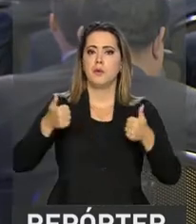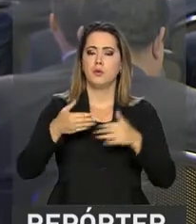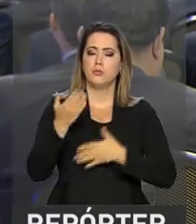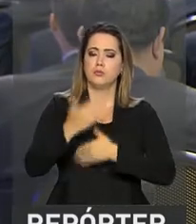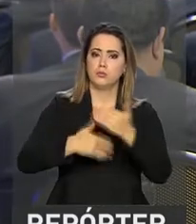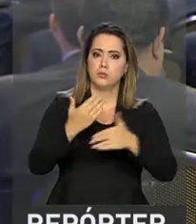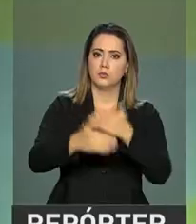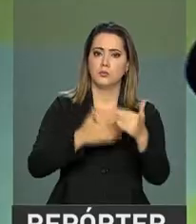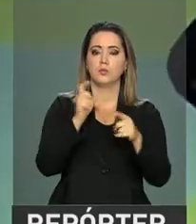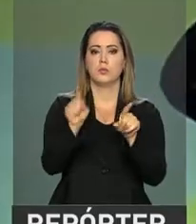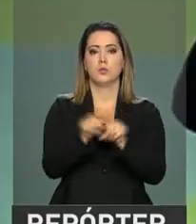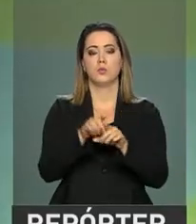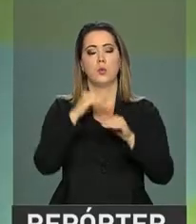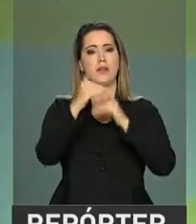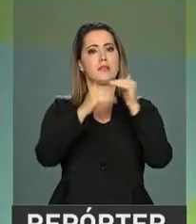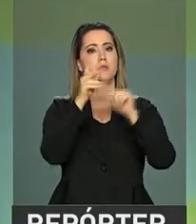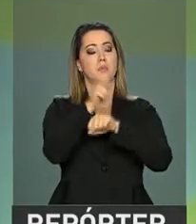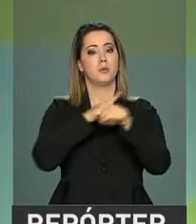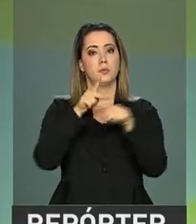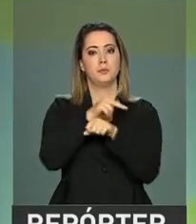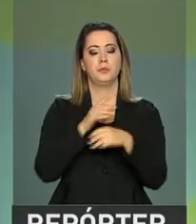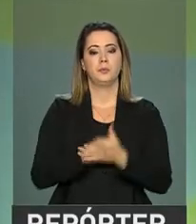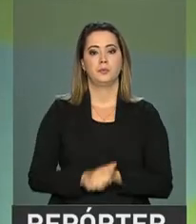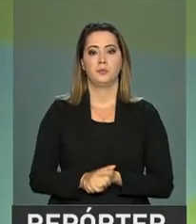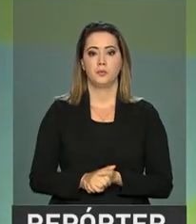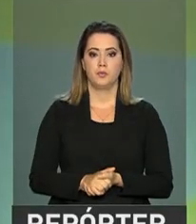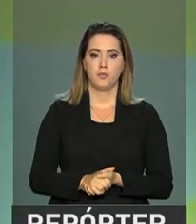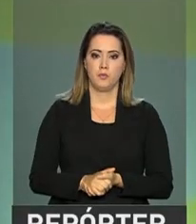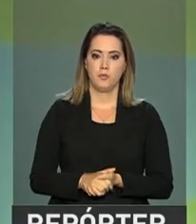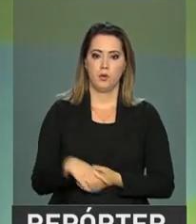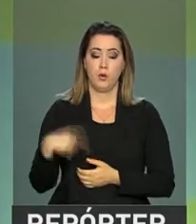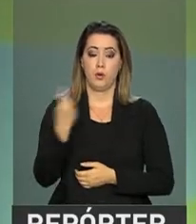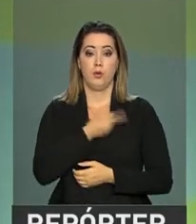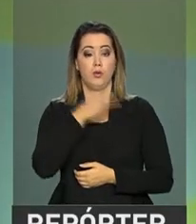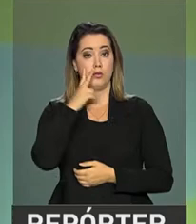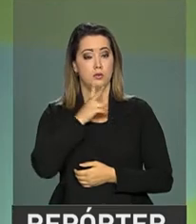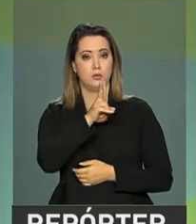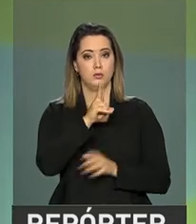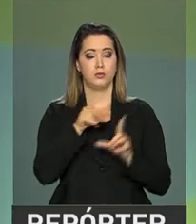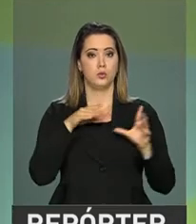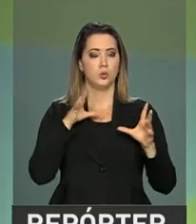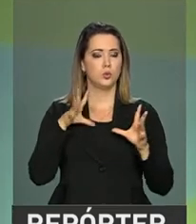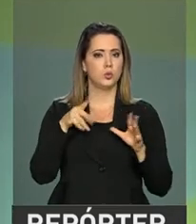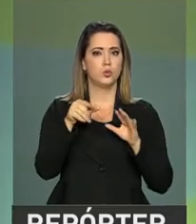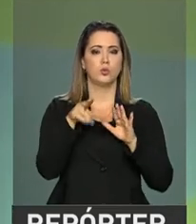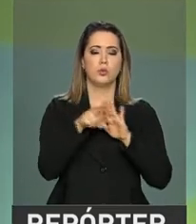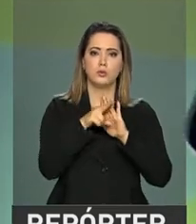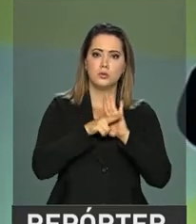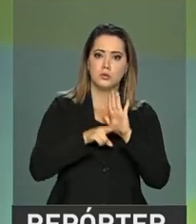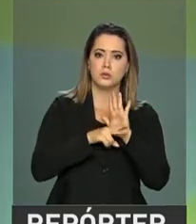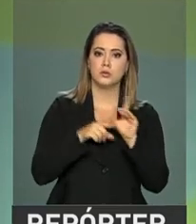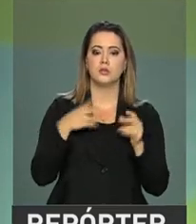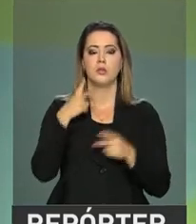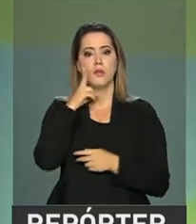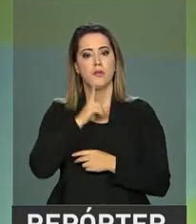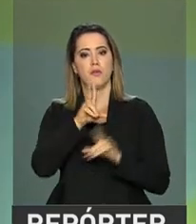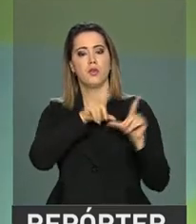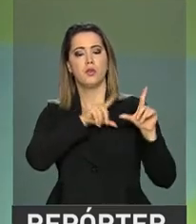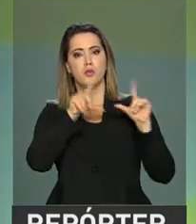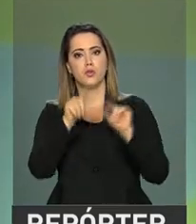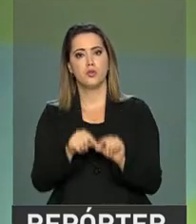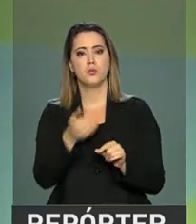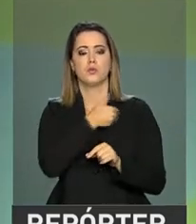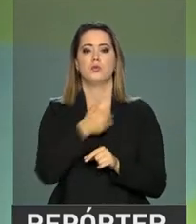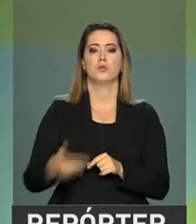do país fazendo se todas as reformas e pressupondo a diminuição do tamanho do governo as duas coisas juntas